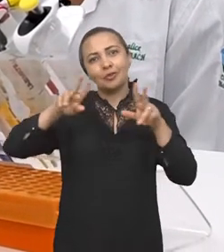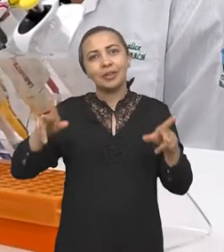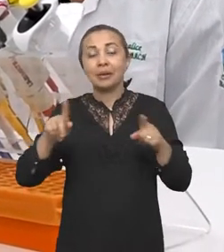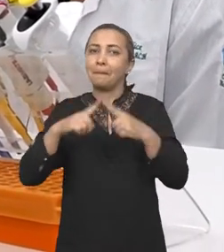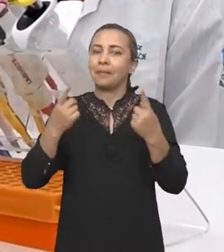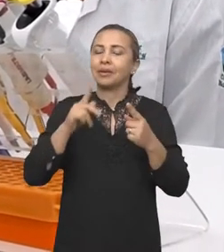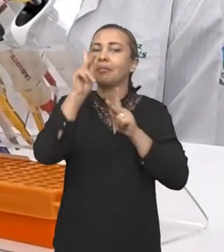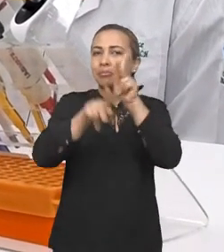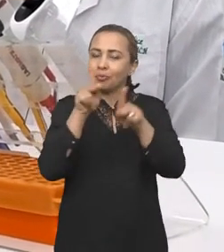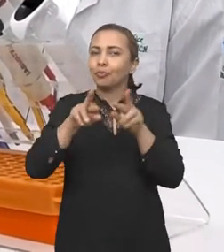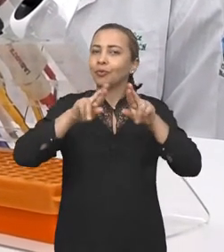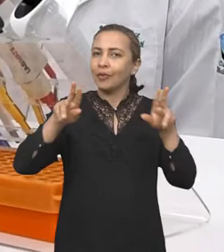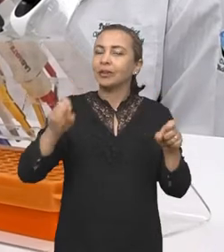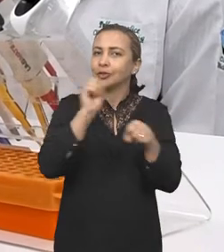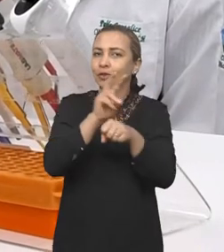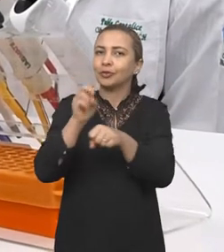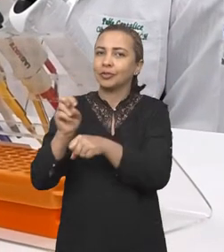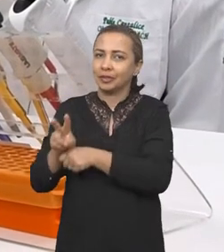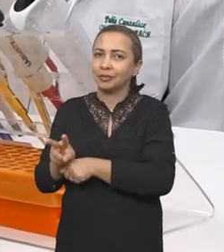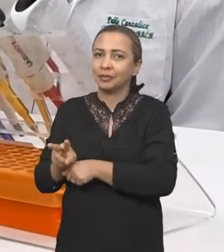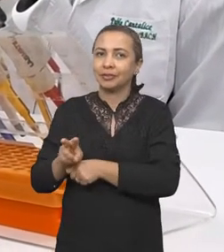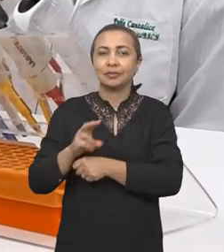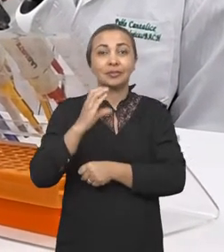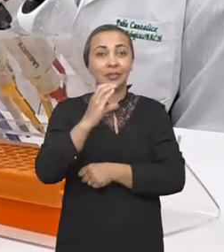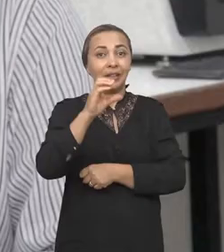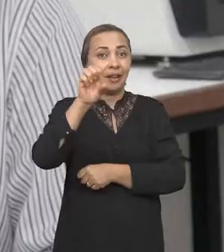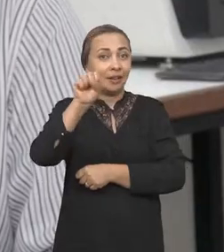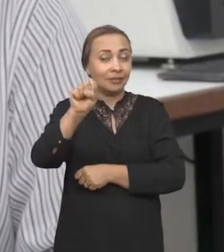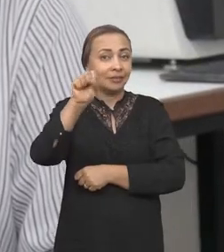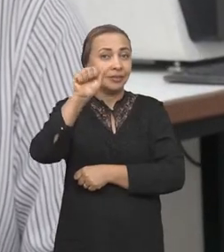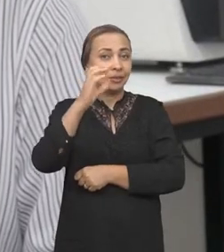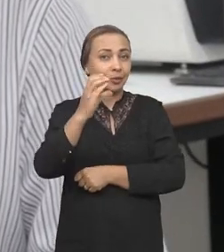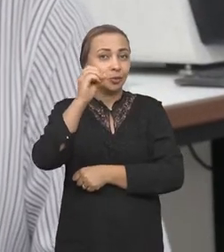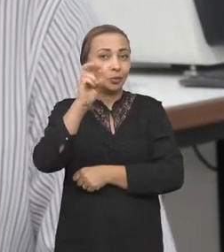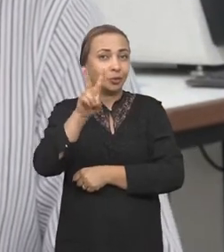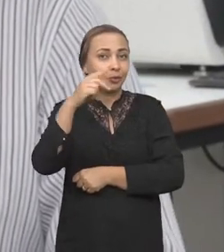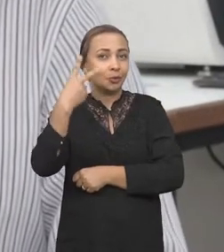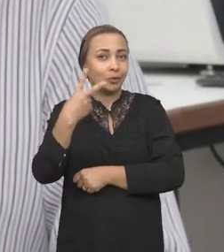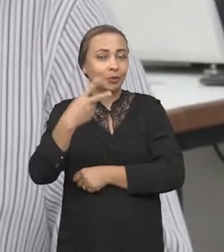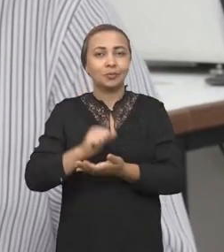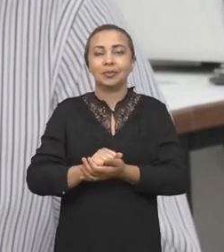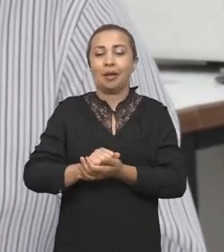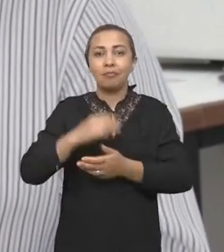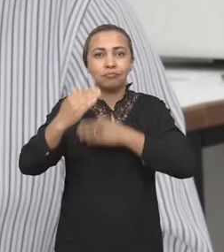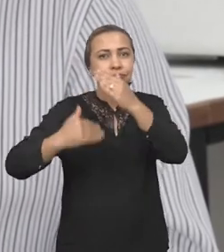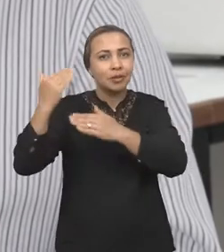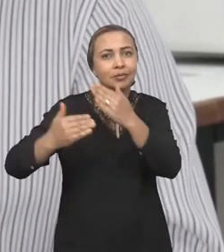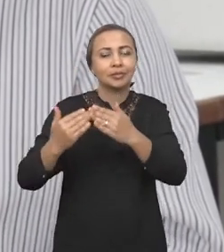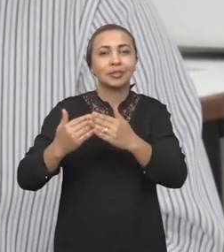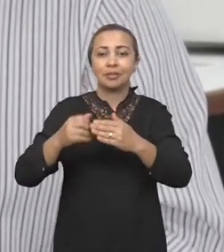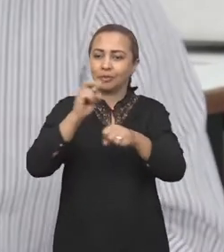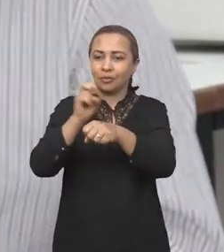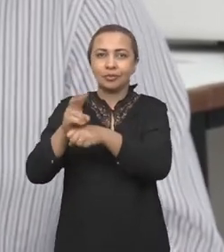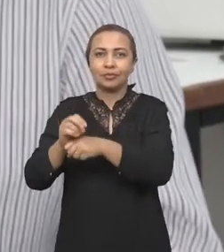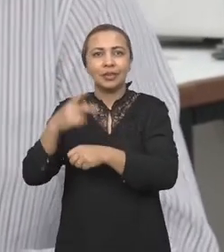são populações diferentes de SARS-CoV-2. Esse processo de diversificação do vírus ele é